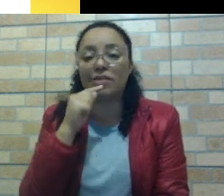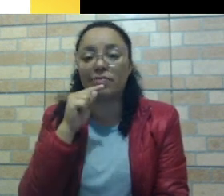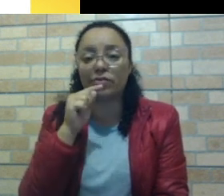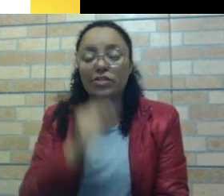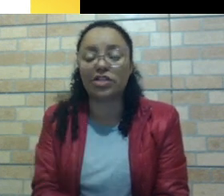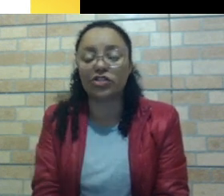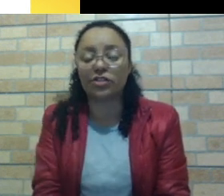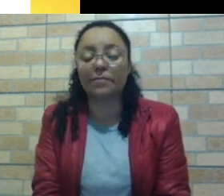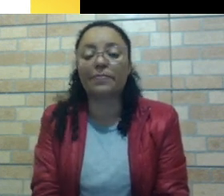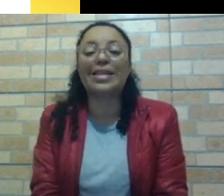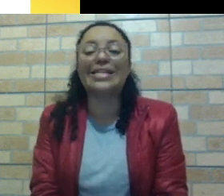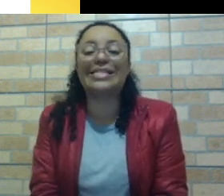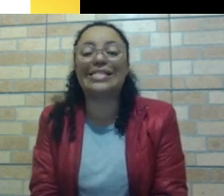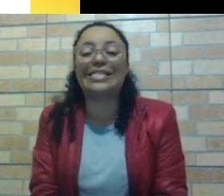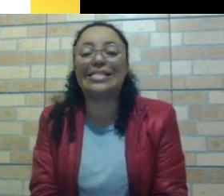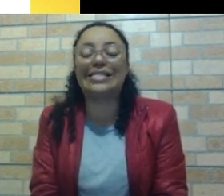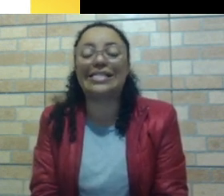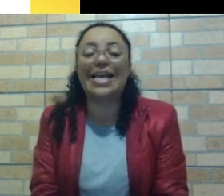Encosta a língua nos dentes.